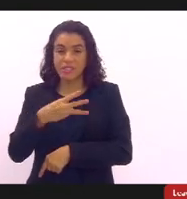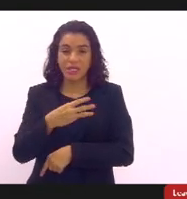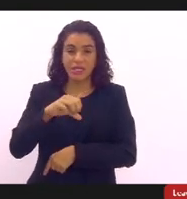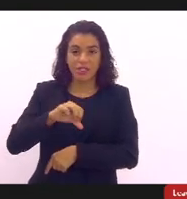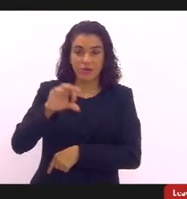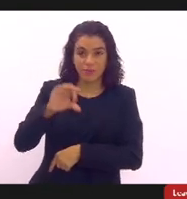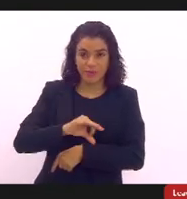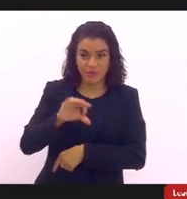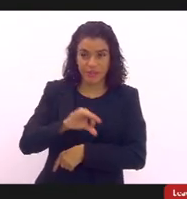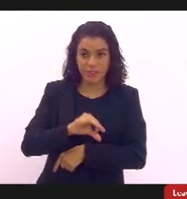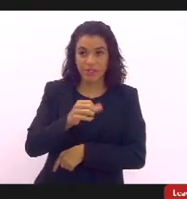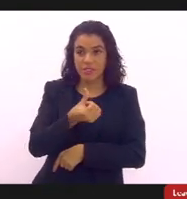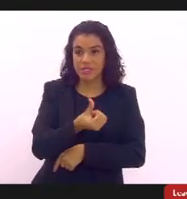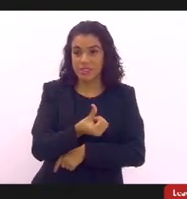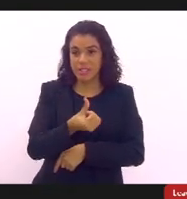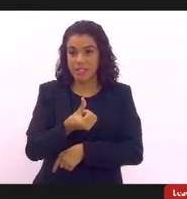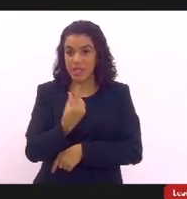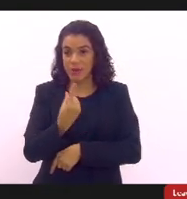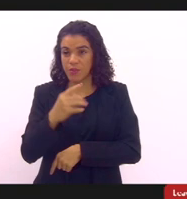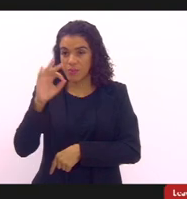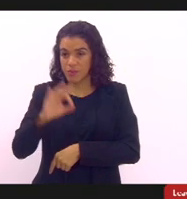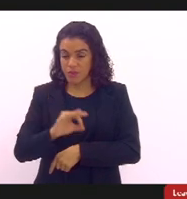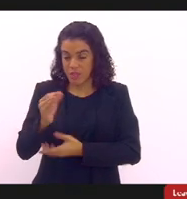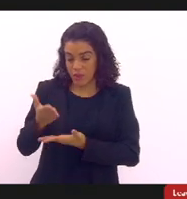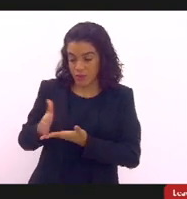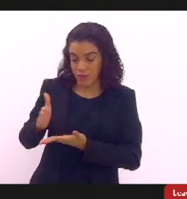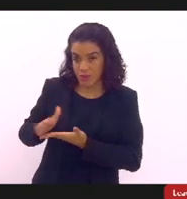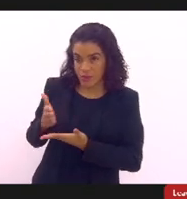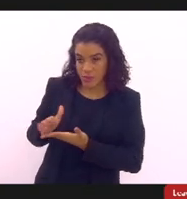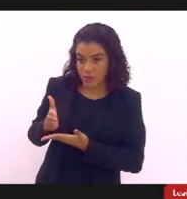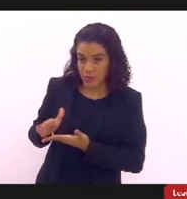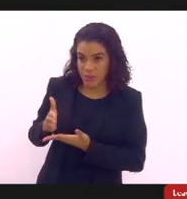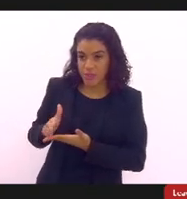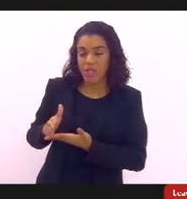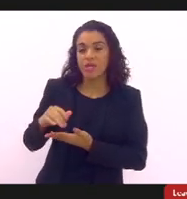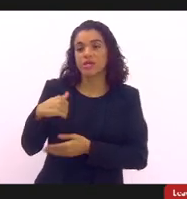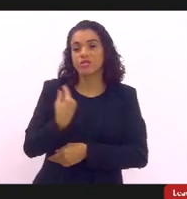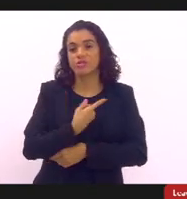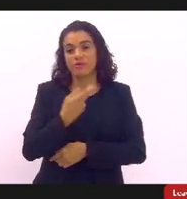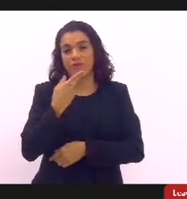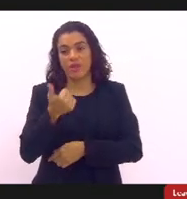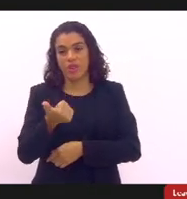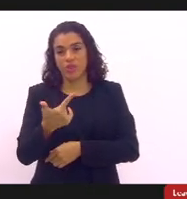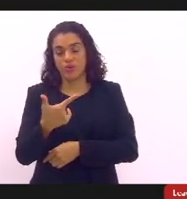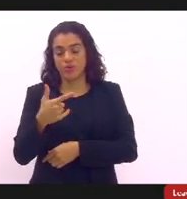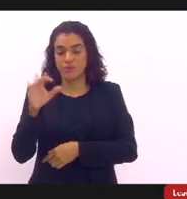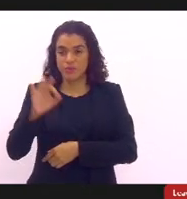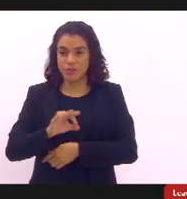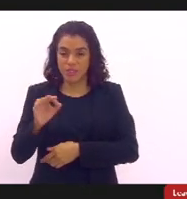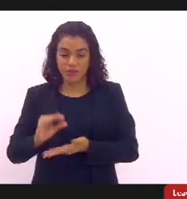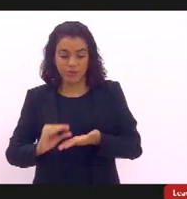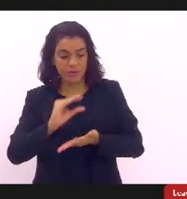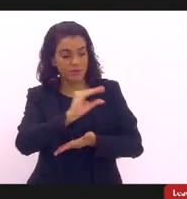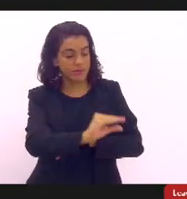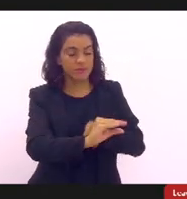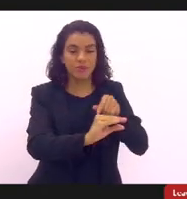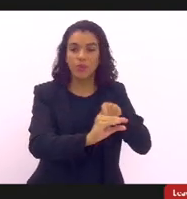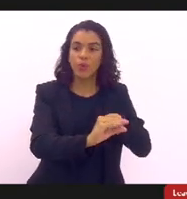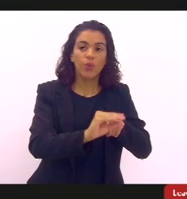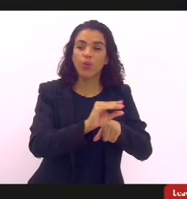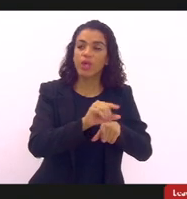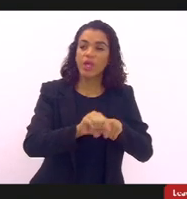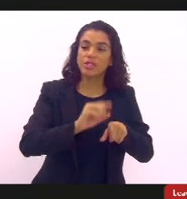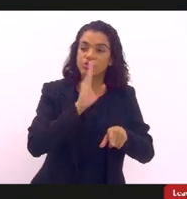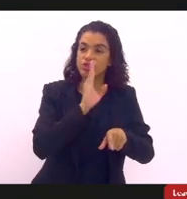39%, e dos 61% restantes, a gente está falando aqui em 12% destinação de